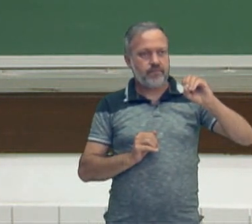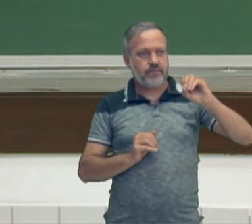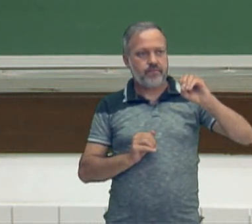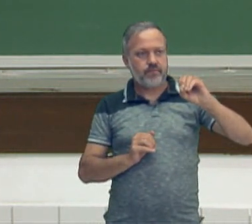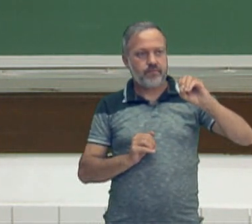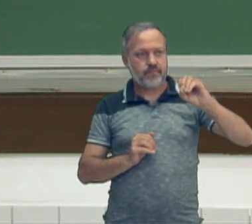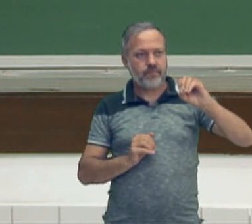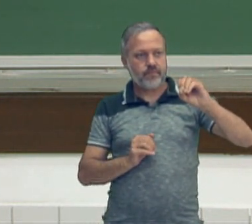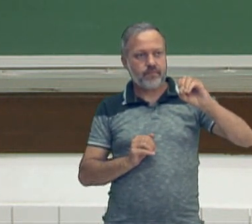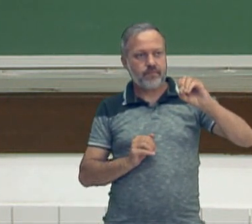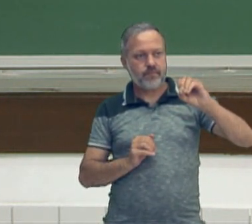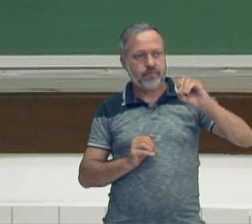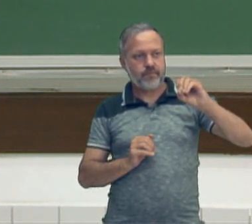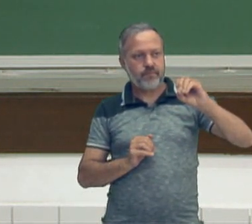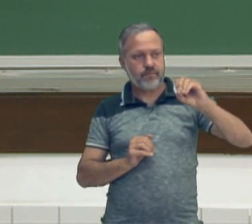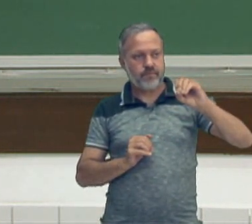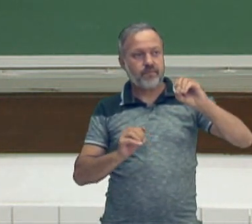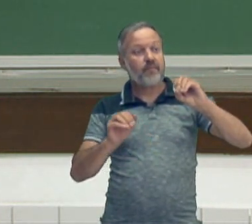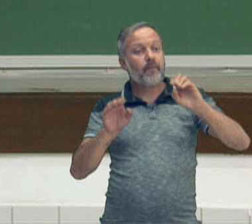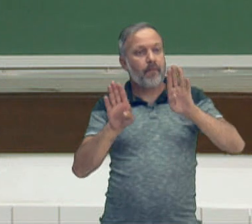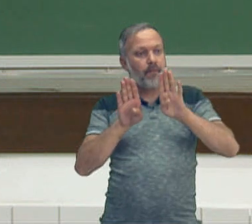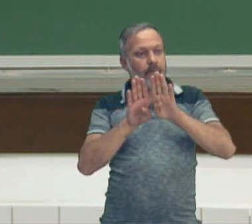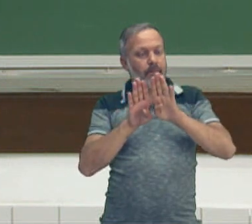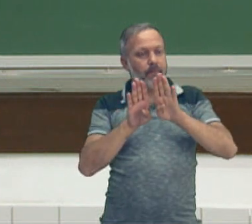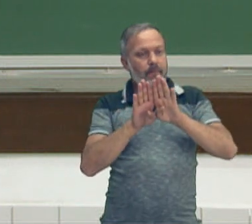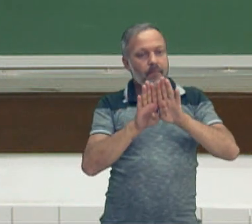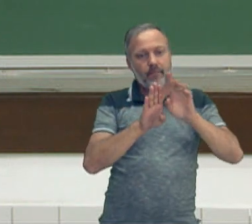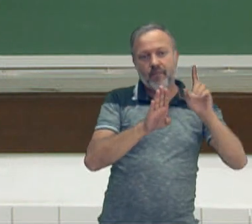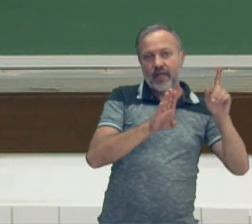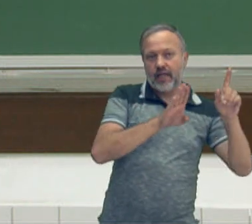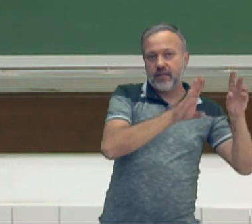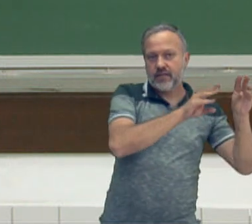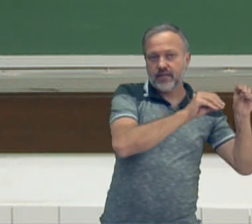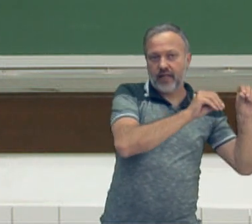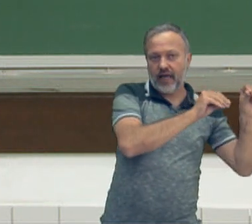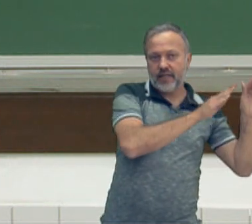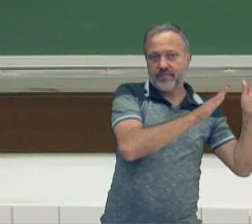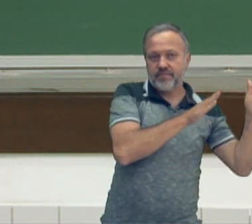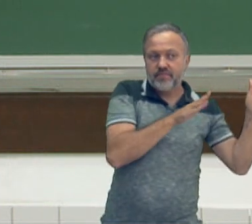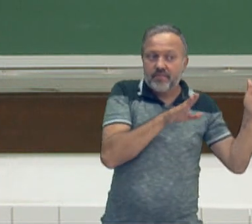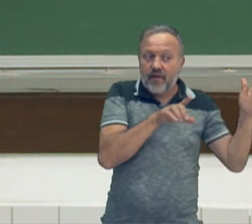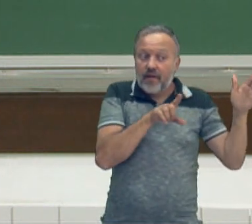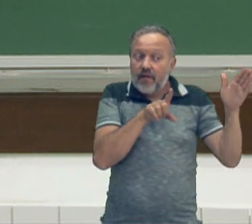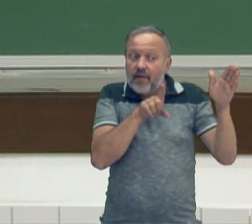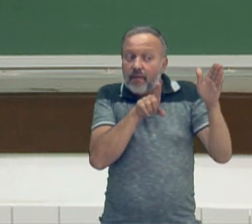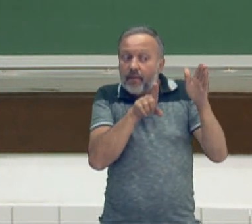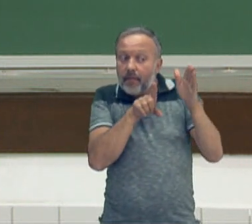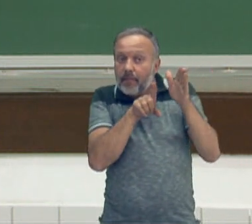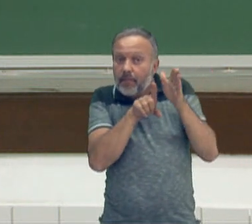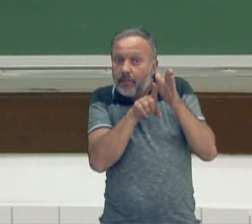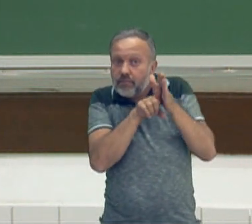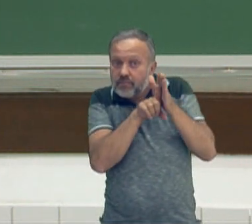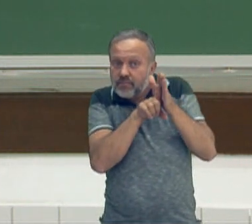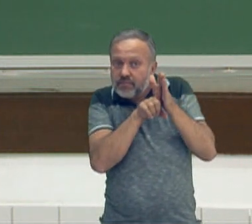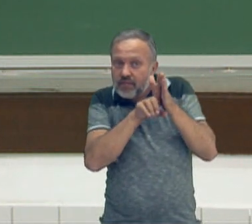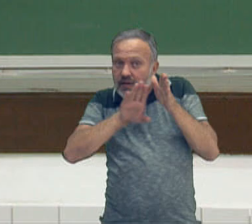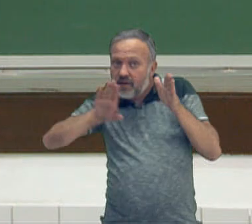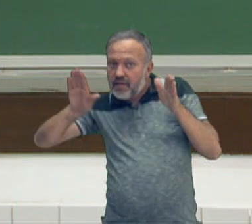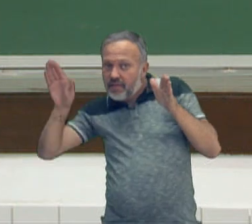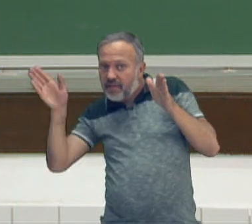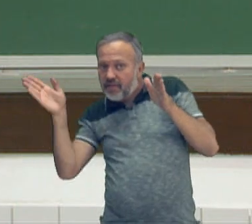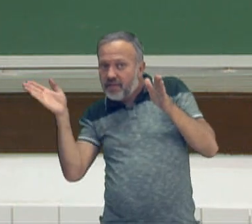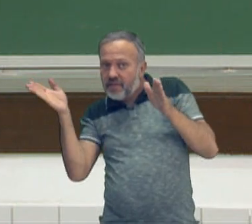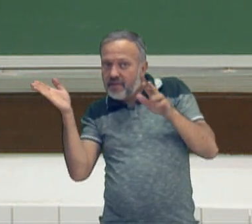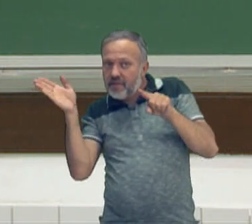foi esbarrando com outra placa tectônica. E é por isso que você teria esses dobramentos modernos, ou seja,